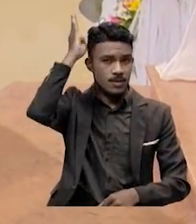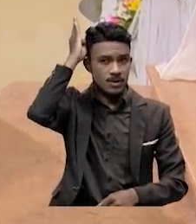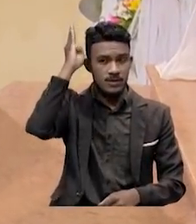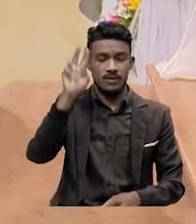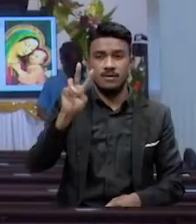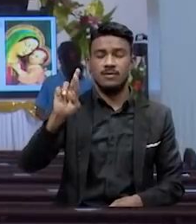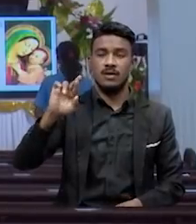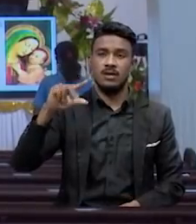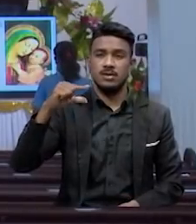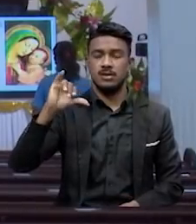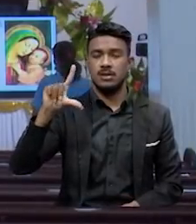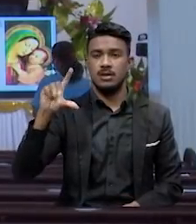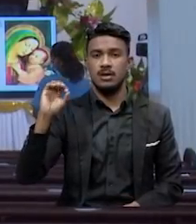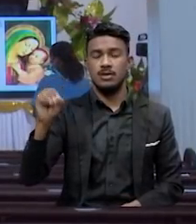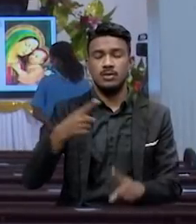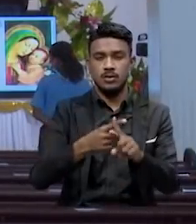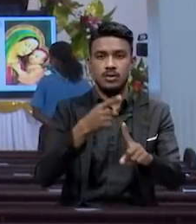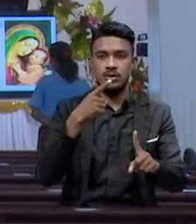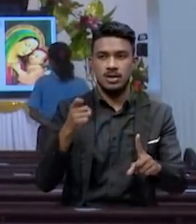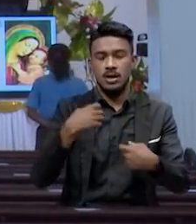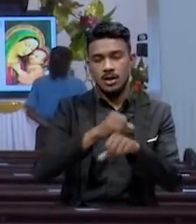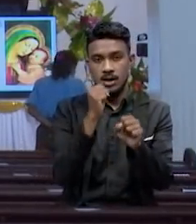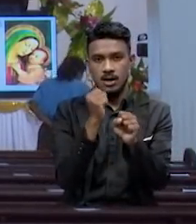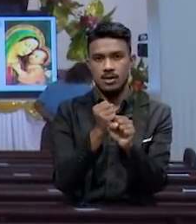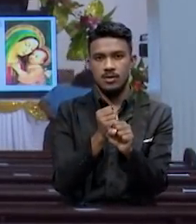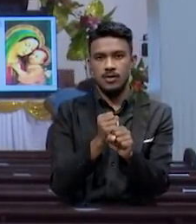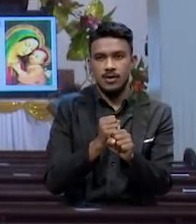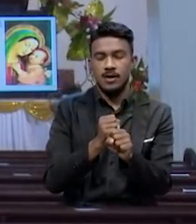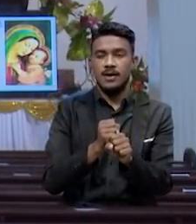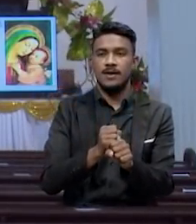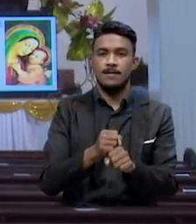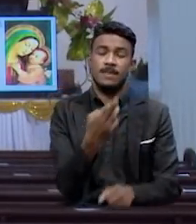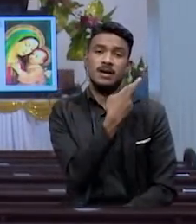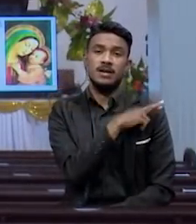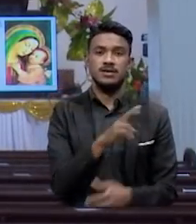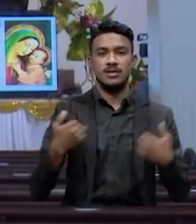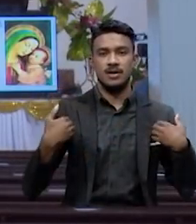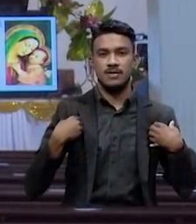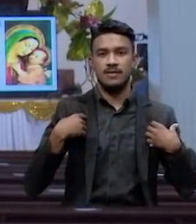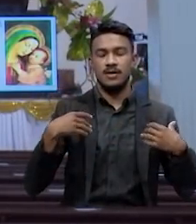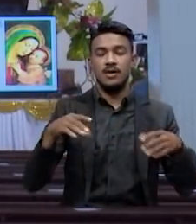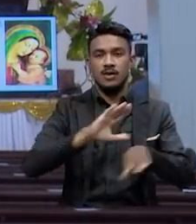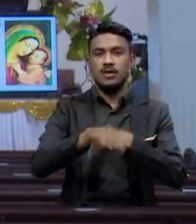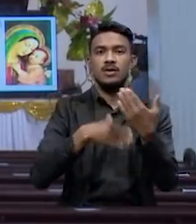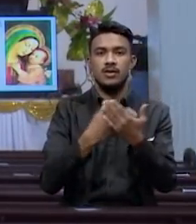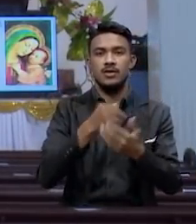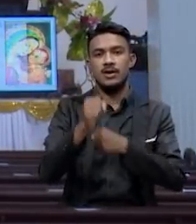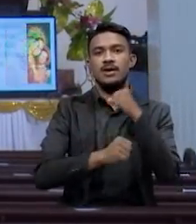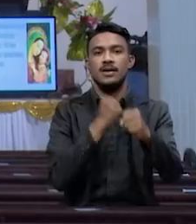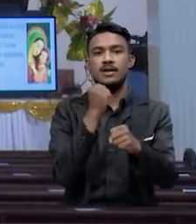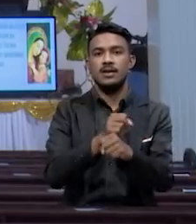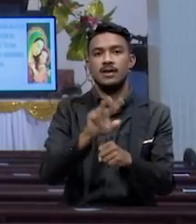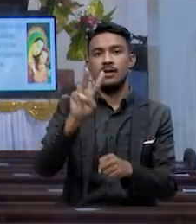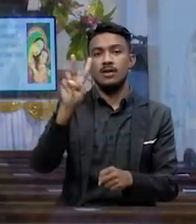husi congregação salesiana, no halau ona vida religiosa e a congregação ne durante tinang rua